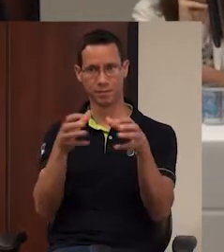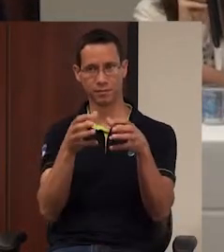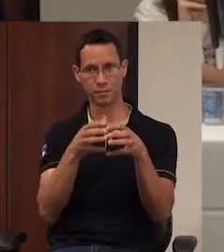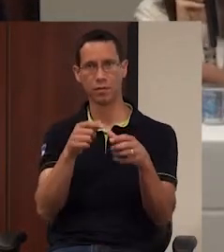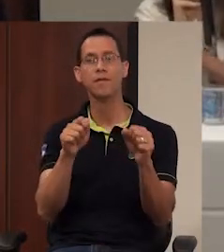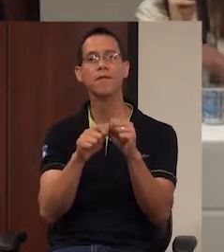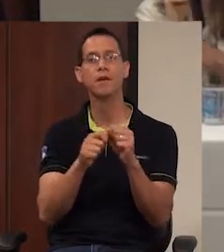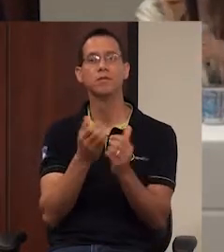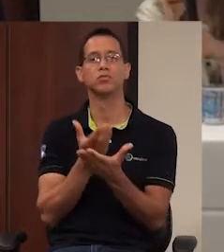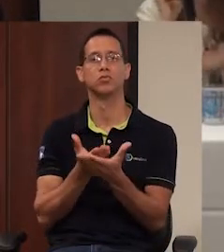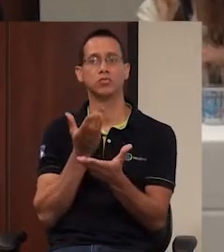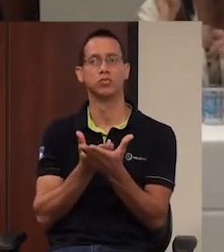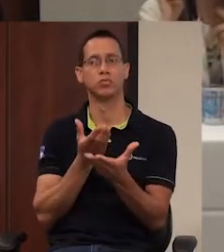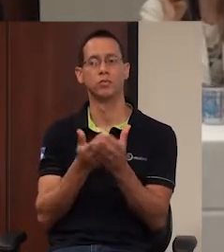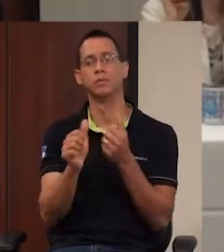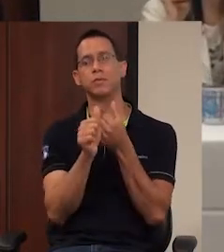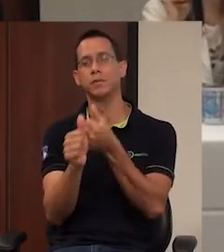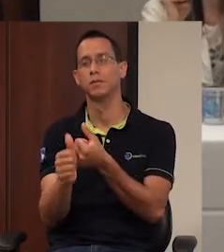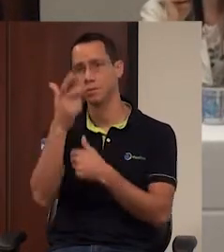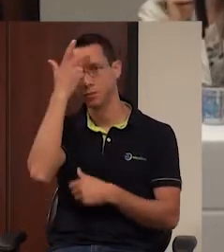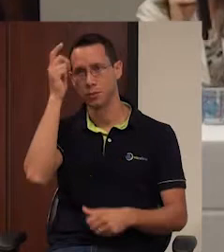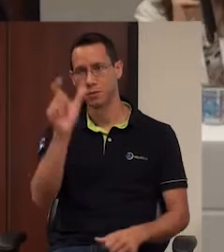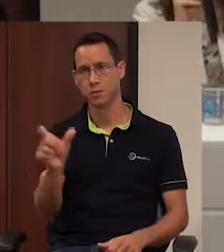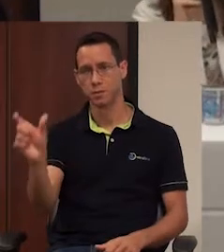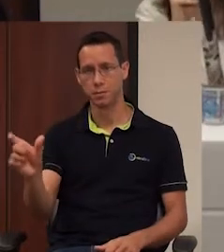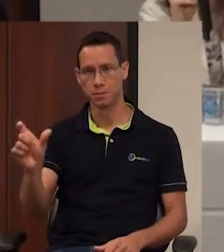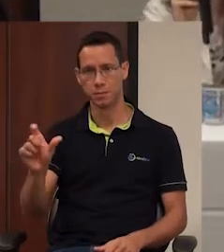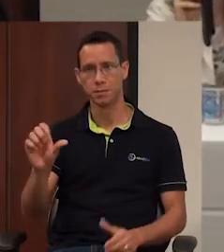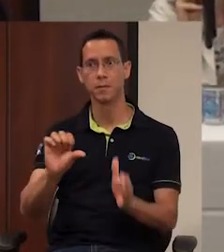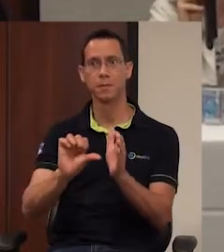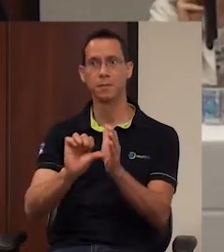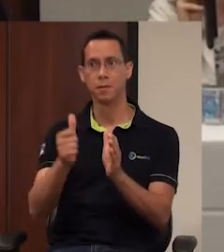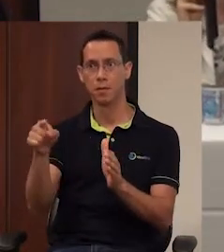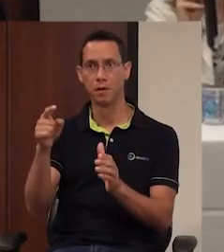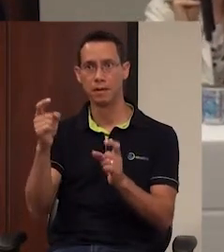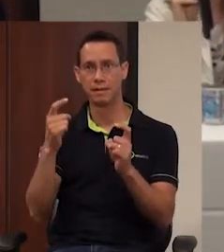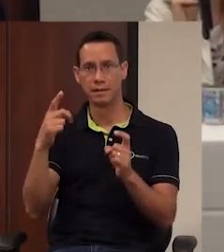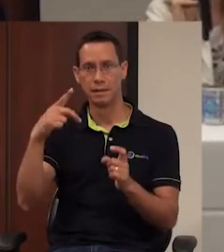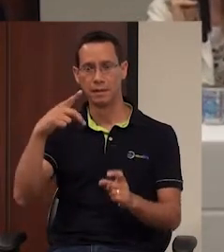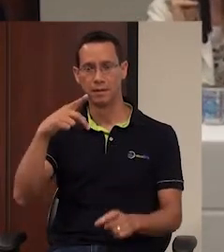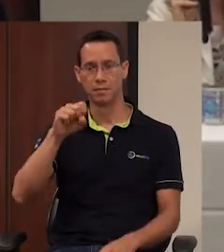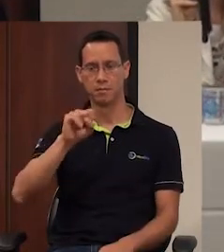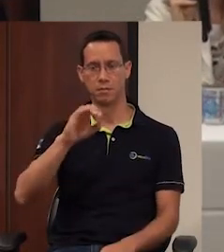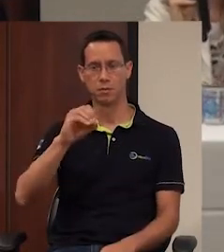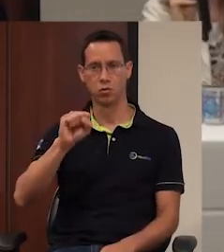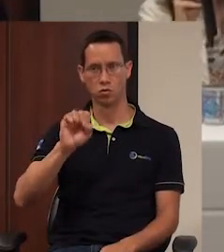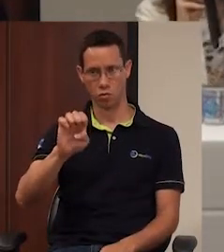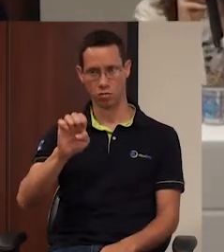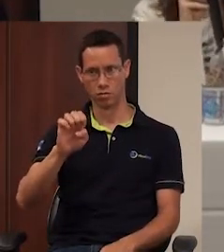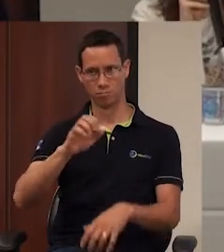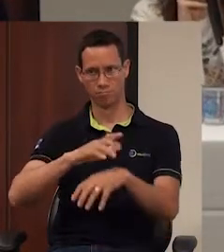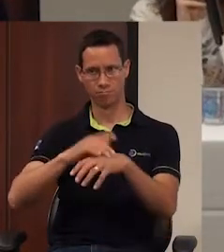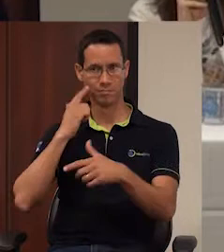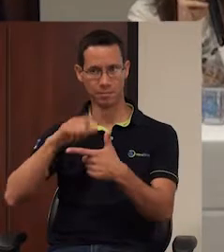estudo de acompanhamento dessas pessoas depois do primeiro episódio que elas tiveram de psicose, né? E